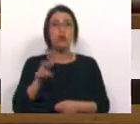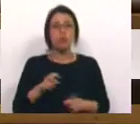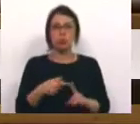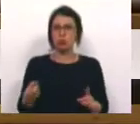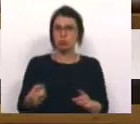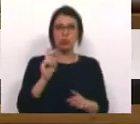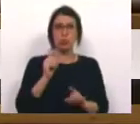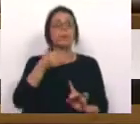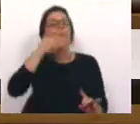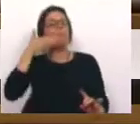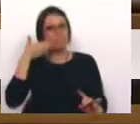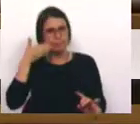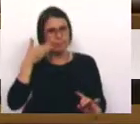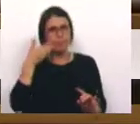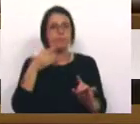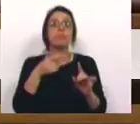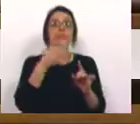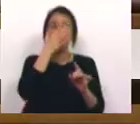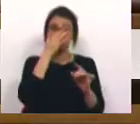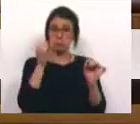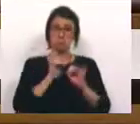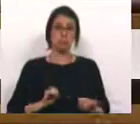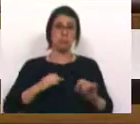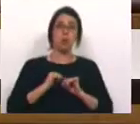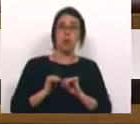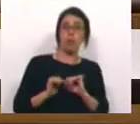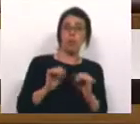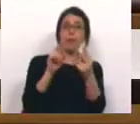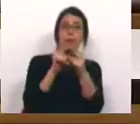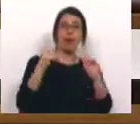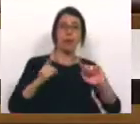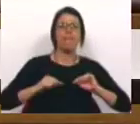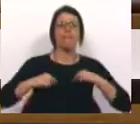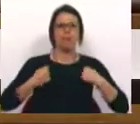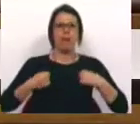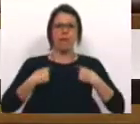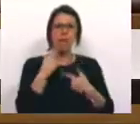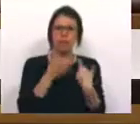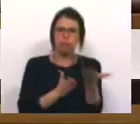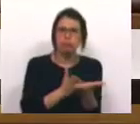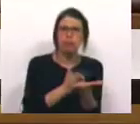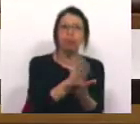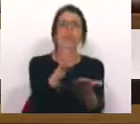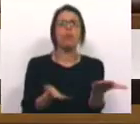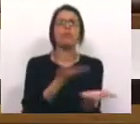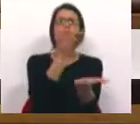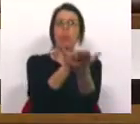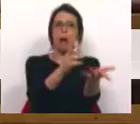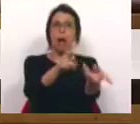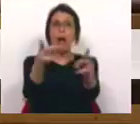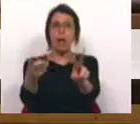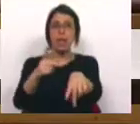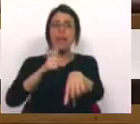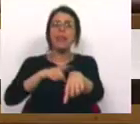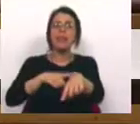junho, mas mais cedo. Nada temos a opor a que as câmaras municipais possam continuar a poder propor a alteração